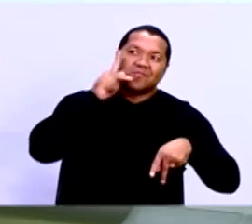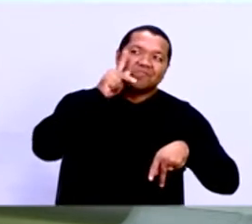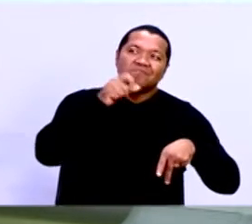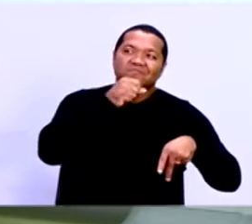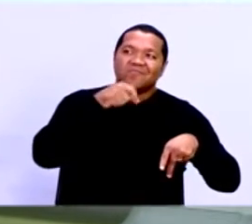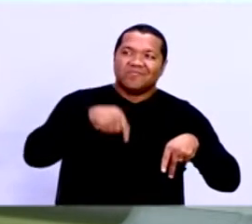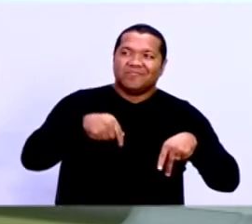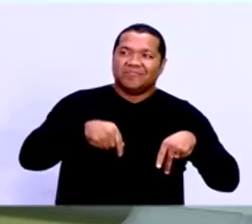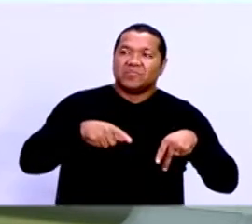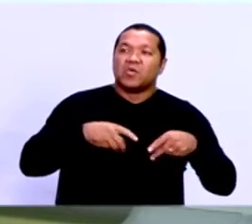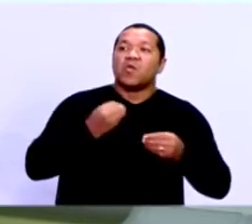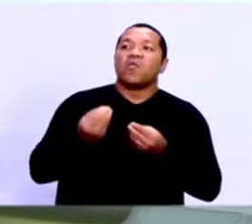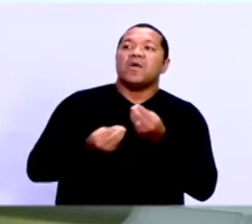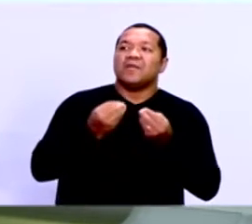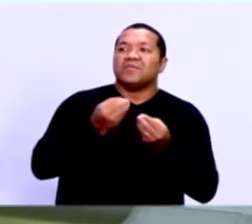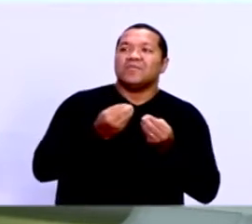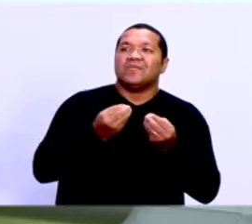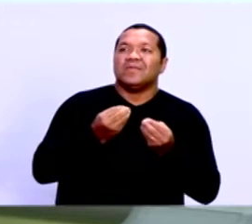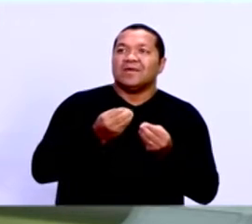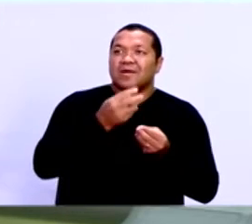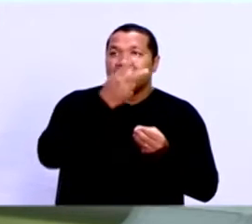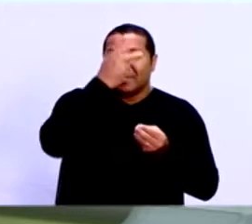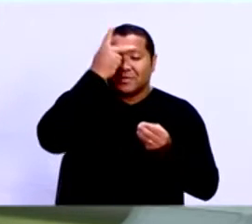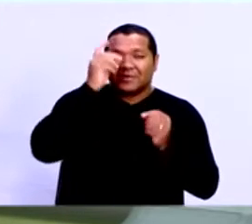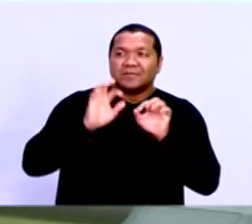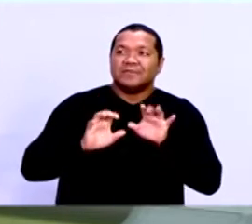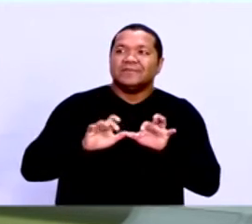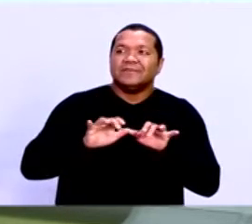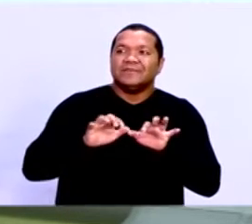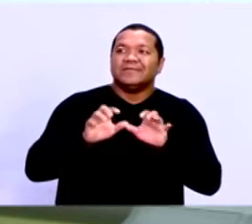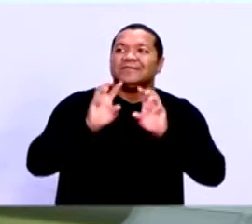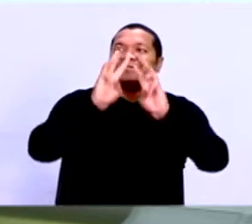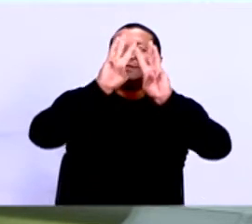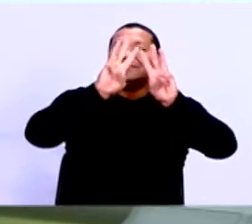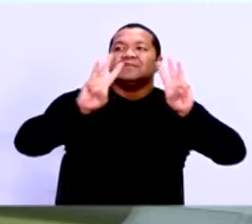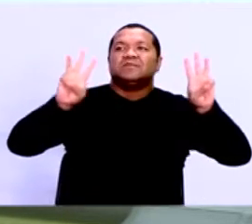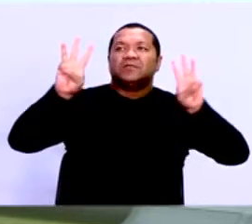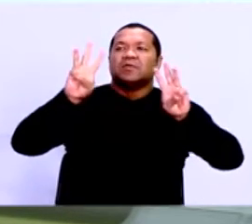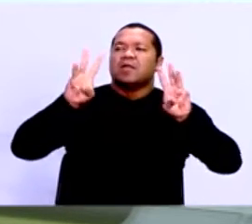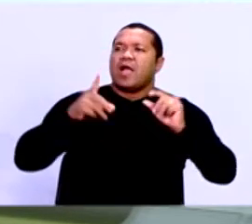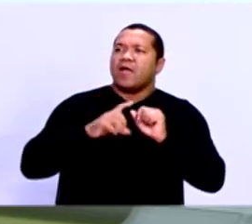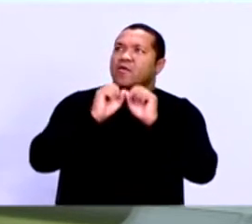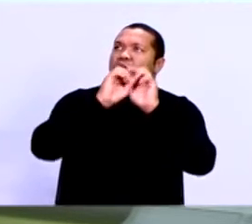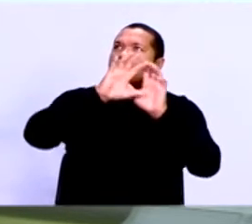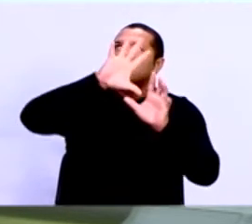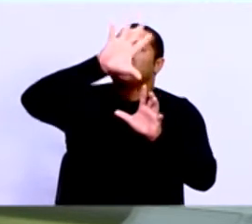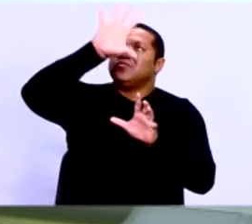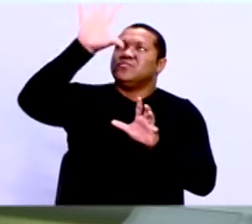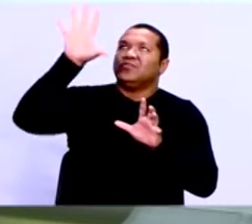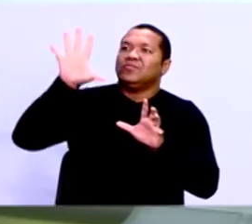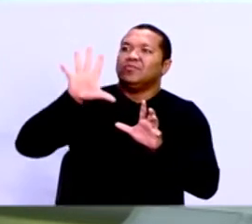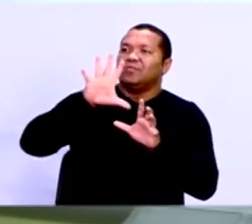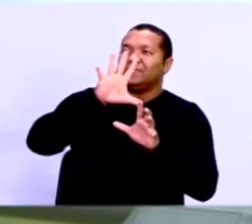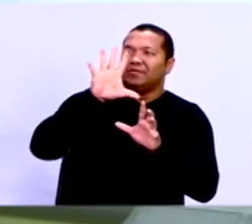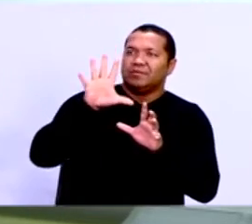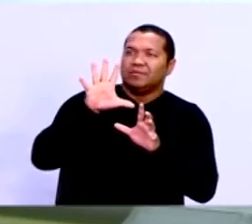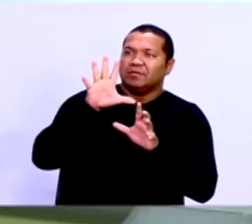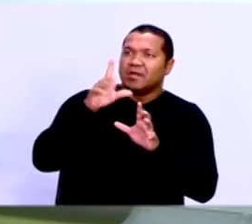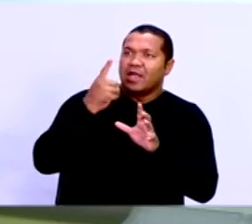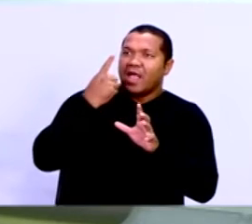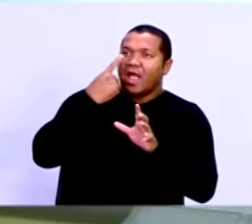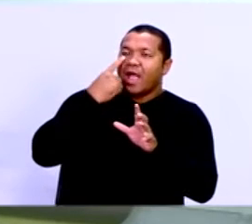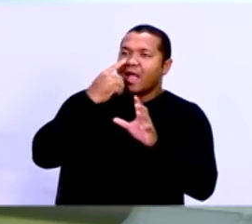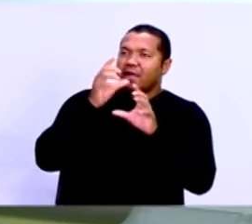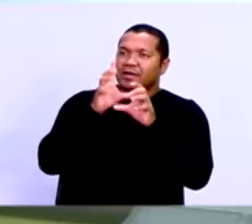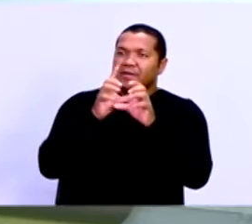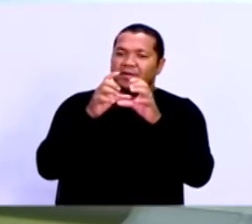o sistema dele o web ele vai pegar a coordenadora daquela cidade daqui de porto velho onde eu tô e aí a